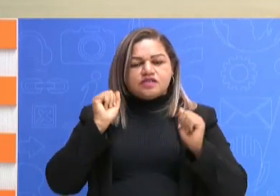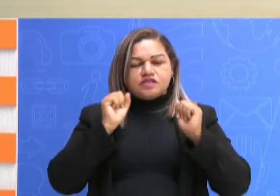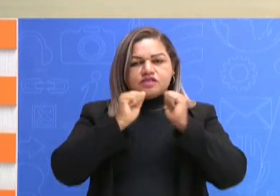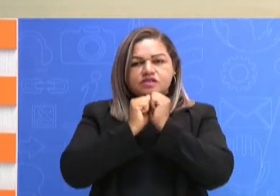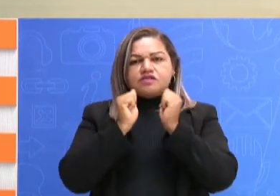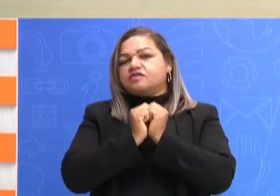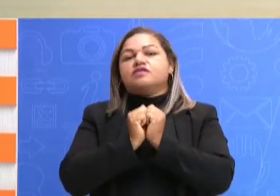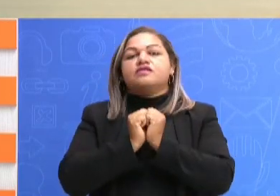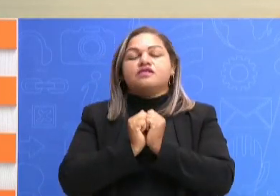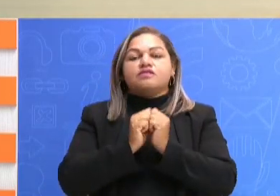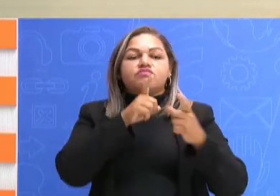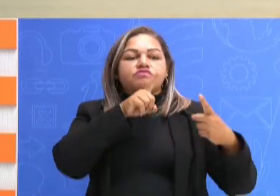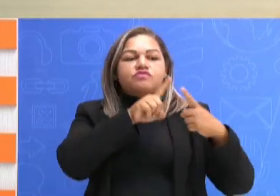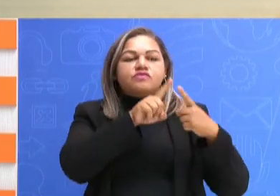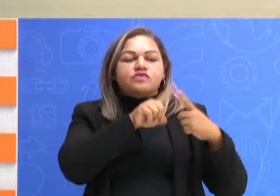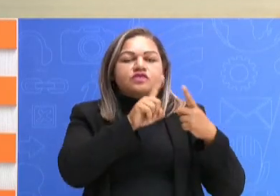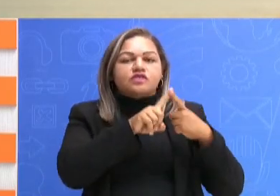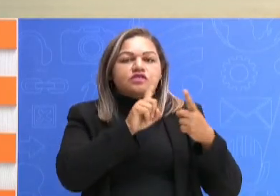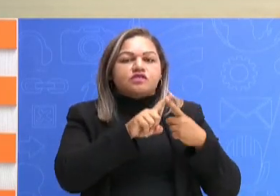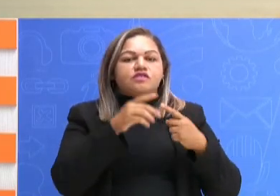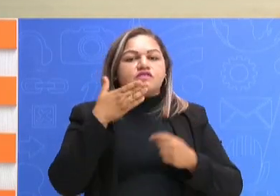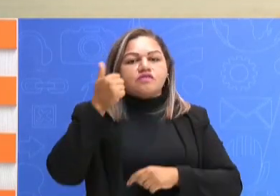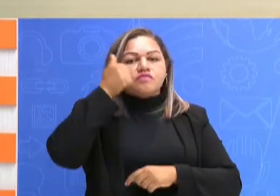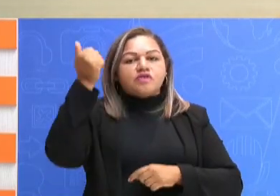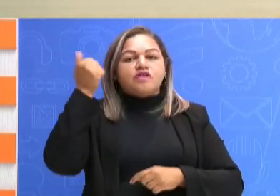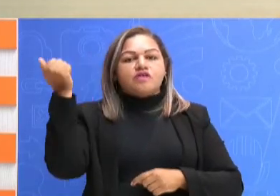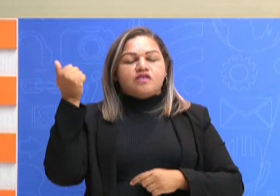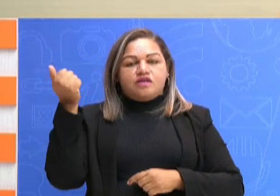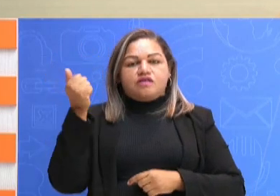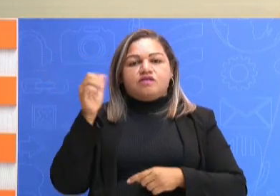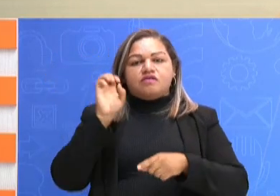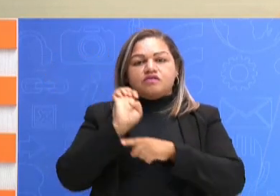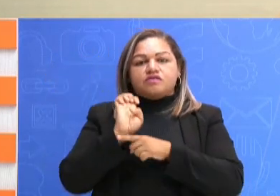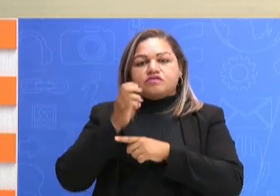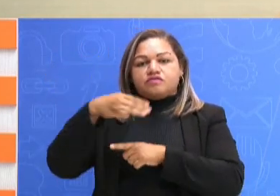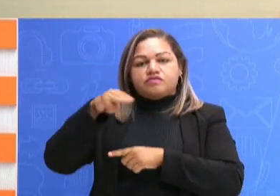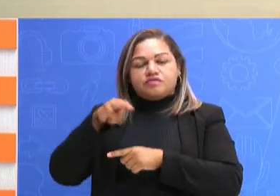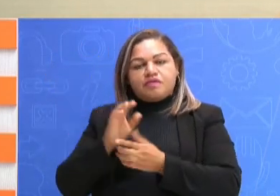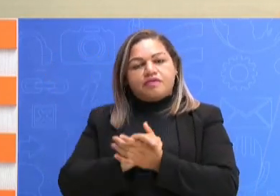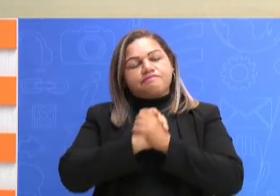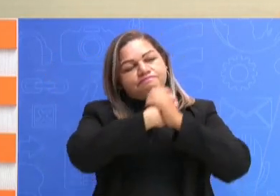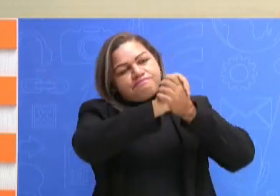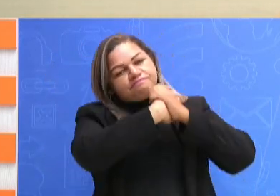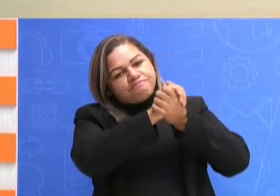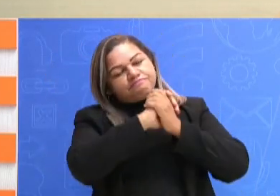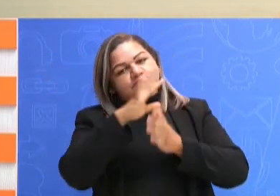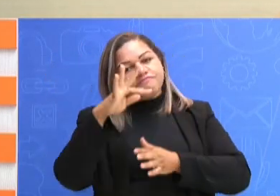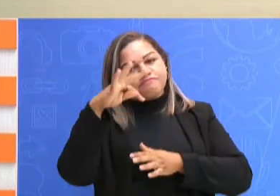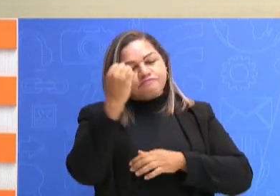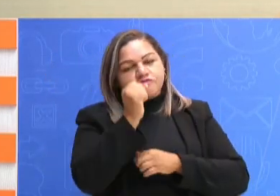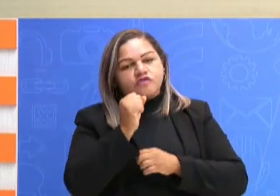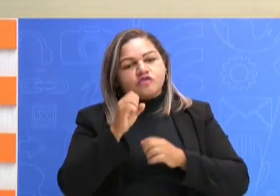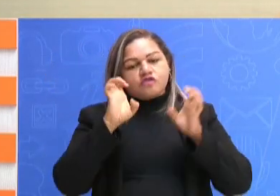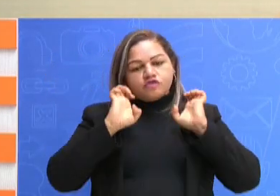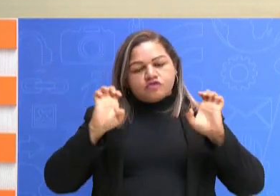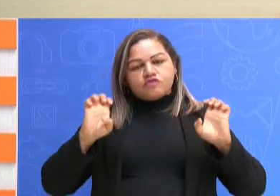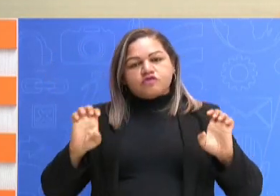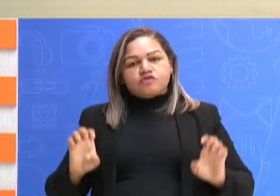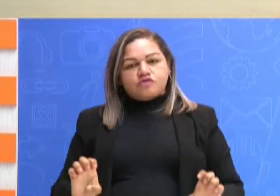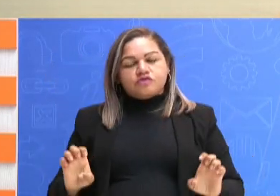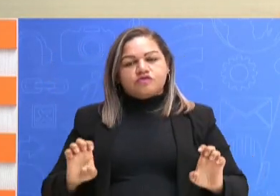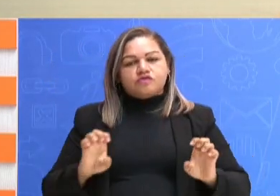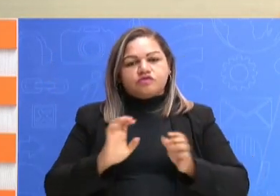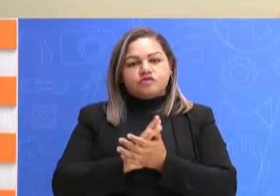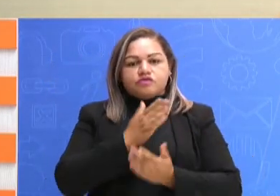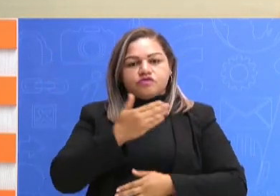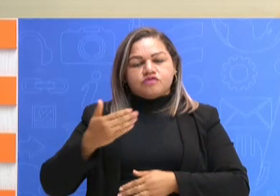junto no seu objetivo, que é melhorar o estado do Maranhão. Aqui eu aproveito para parabenizar toda a estrutura do governo do estado,